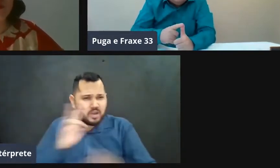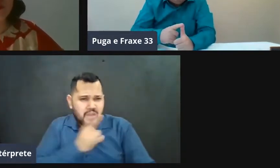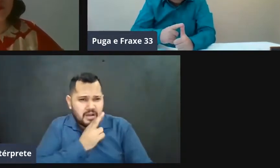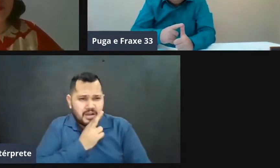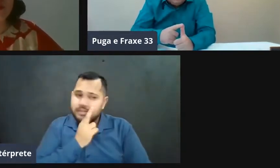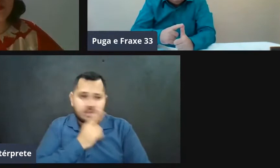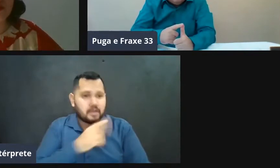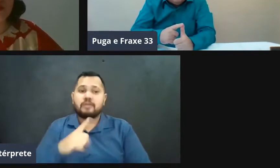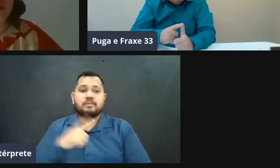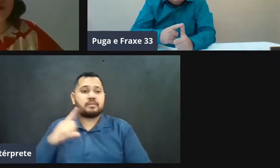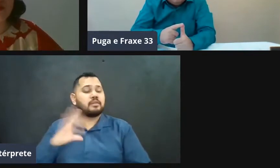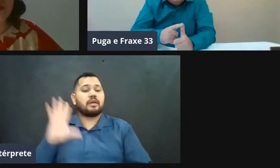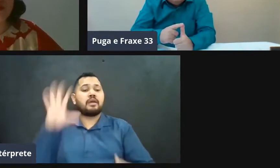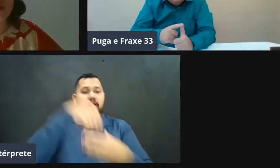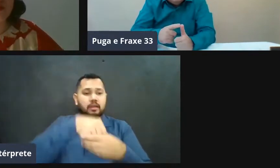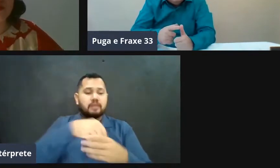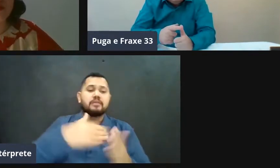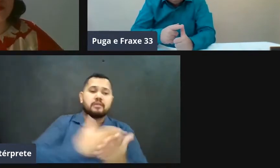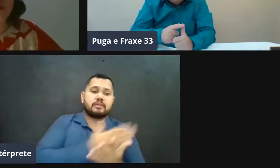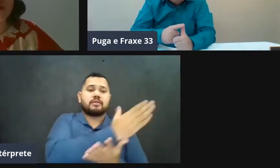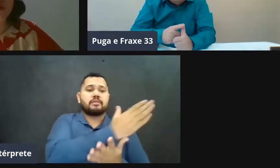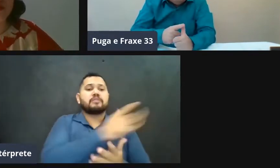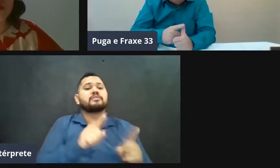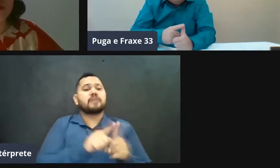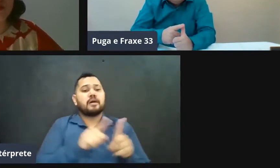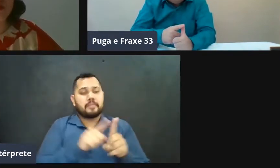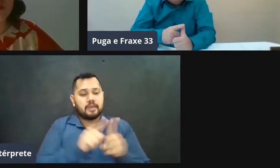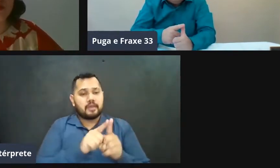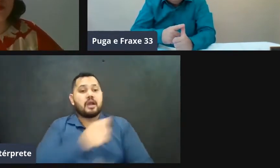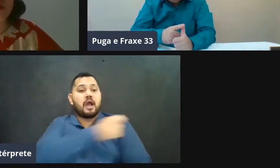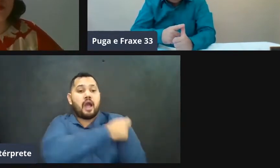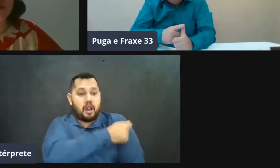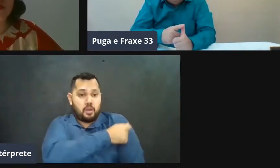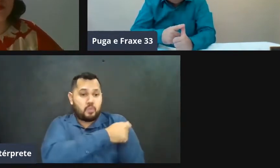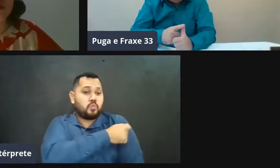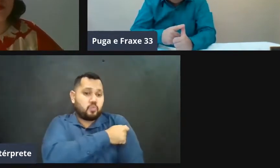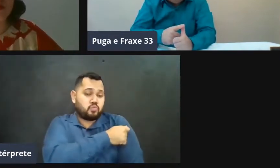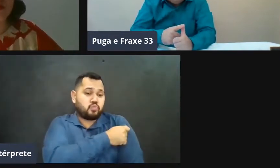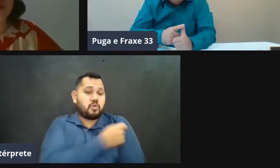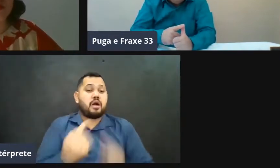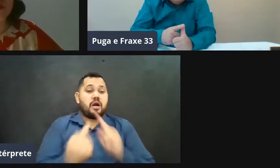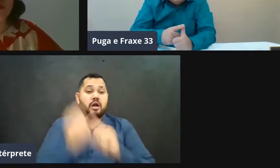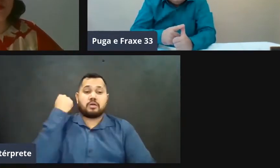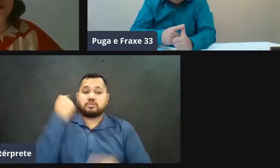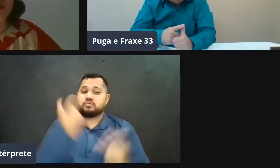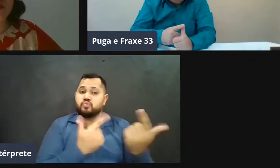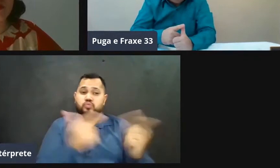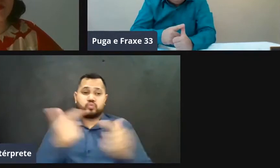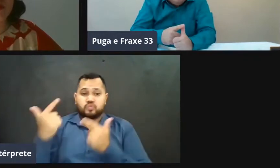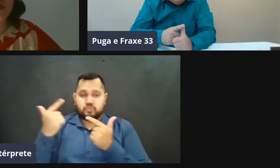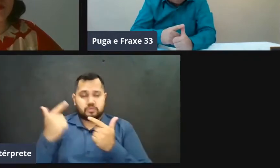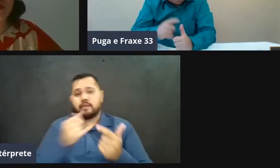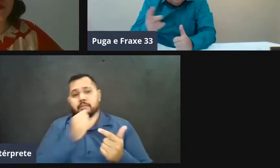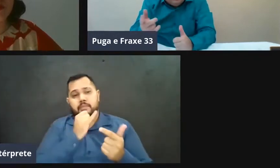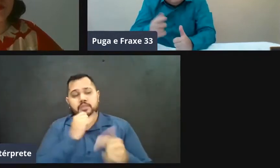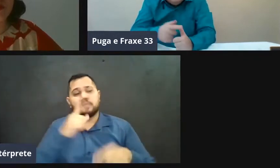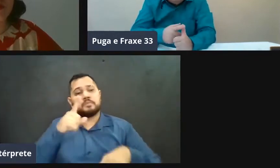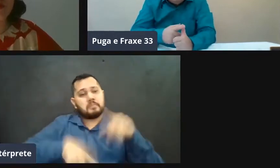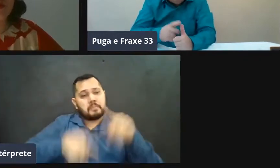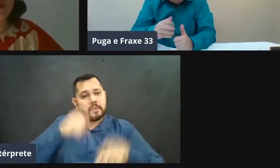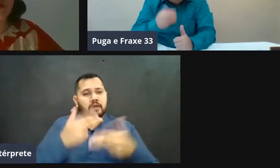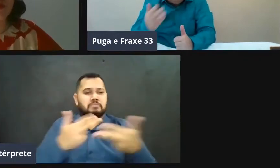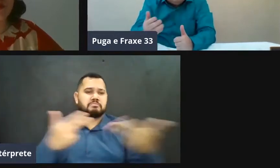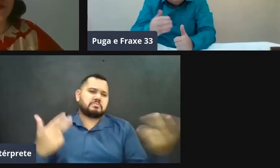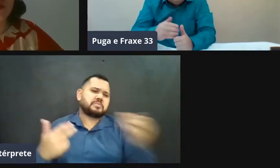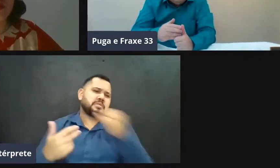lá contido, e fizemos essa ação, né, de que alunos, por exemplo, que não tinham condições de acesso a equipamentos, vou dar um